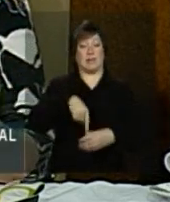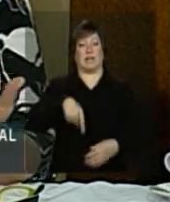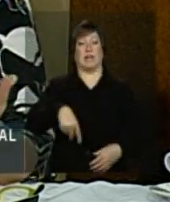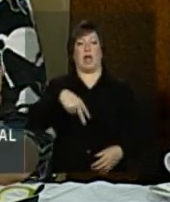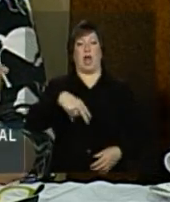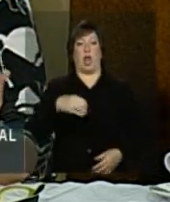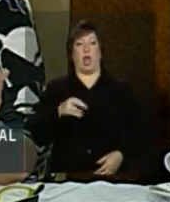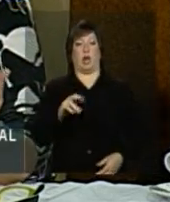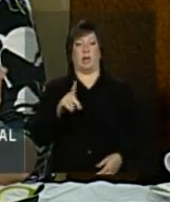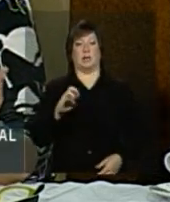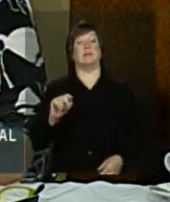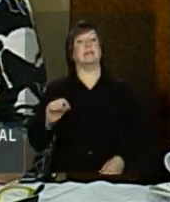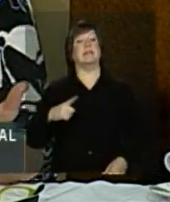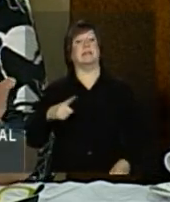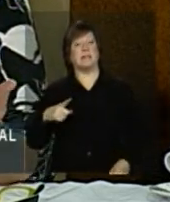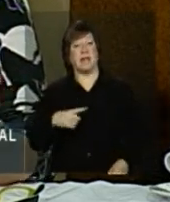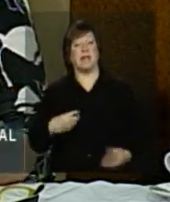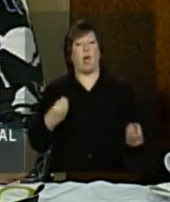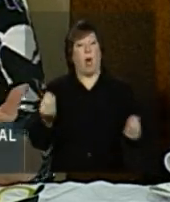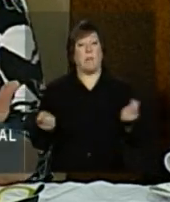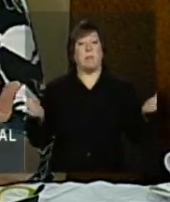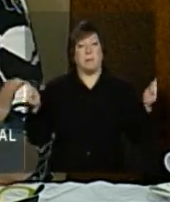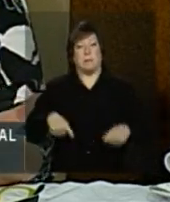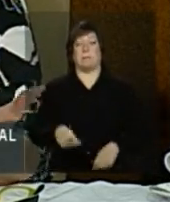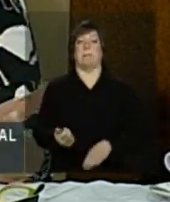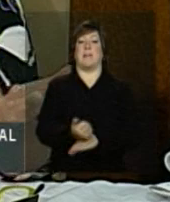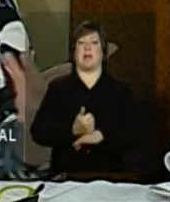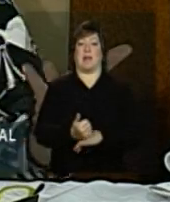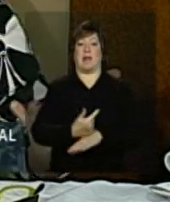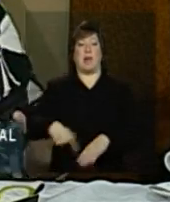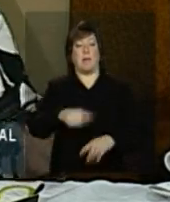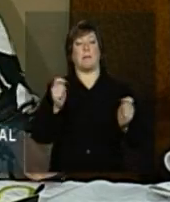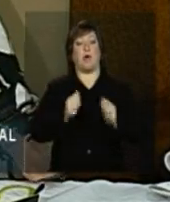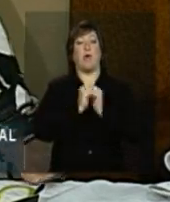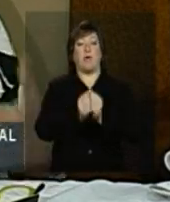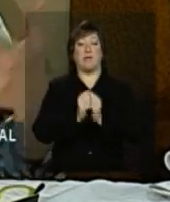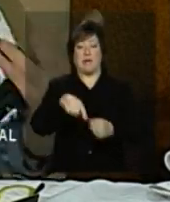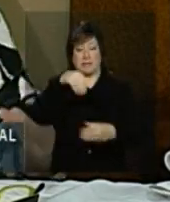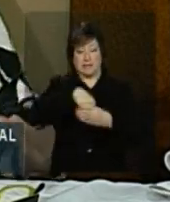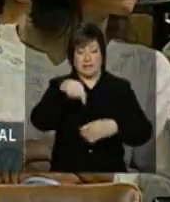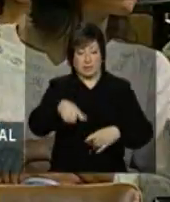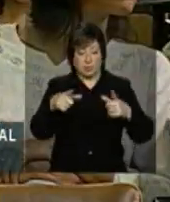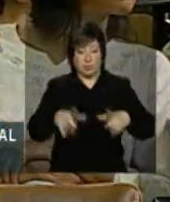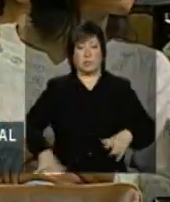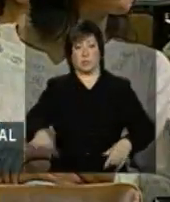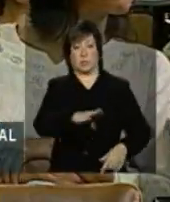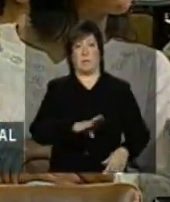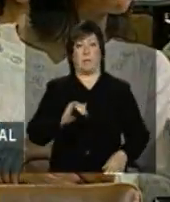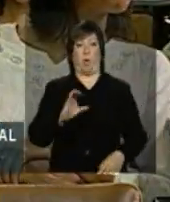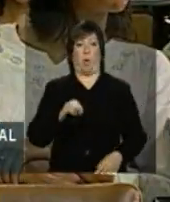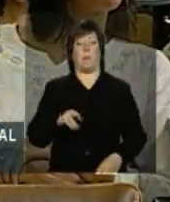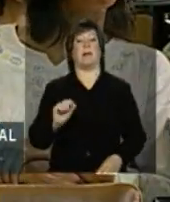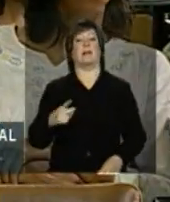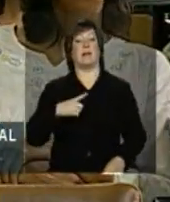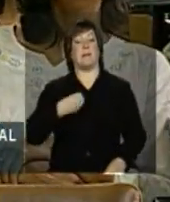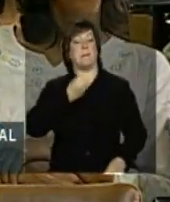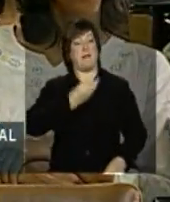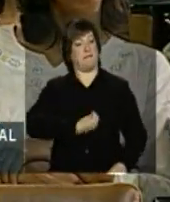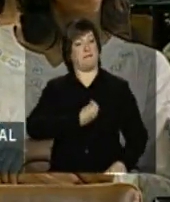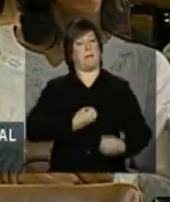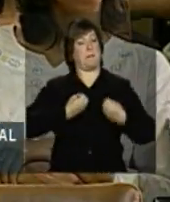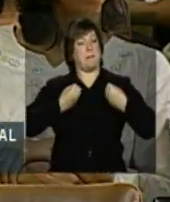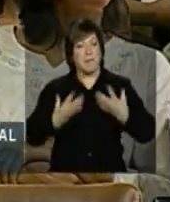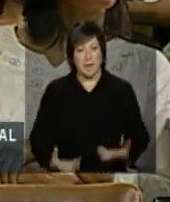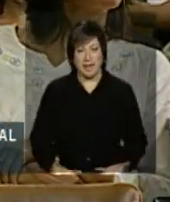que essa situação possa ser melhorado e eles possam conviver nesse bioma de forma a ter bem-estar viver